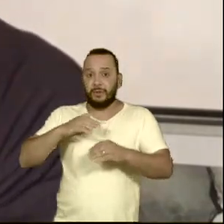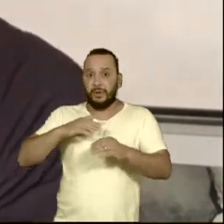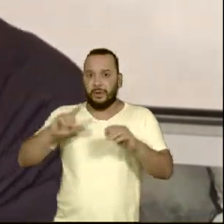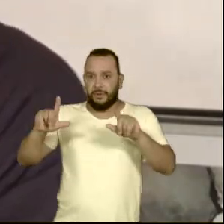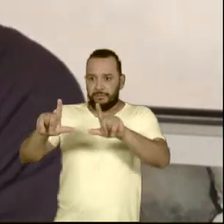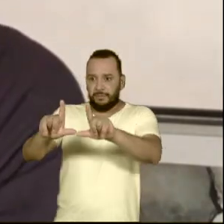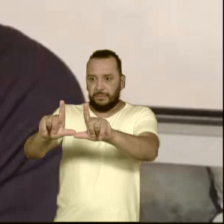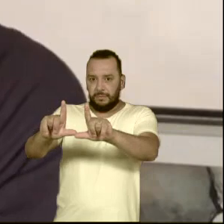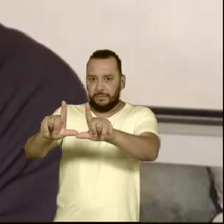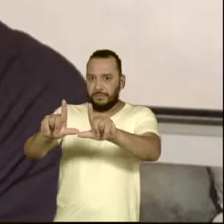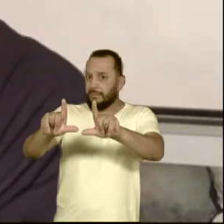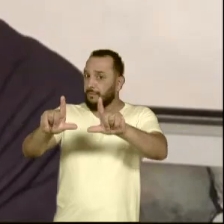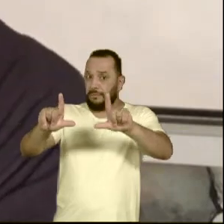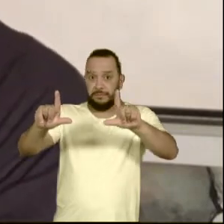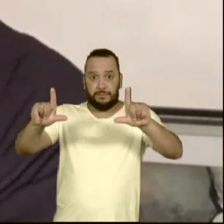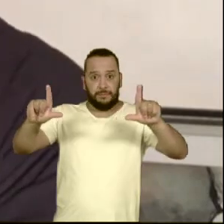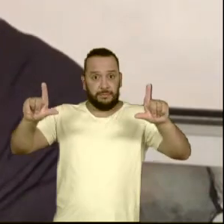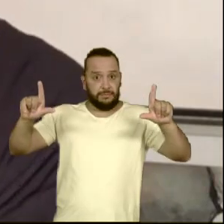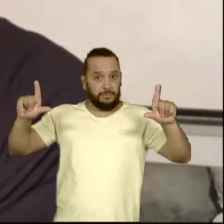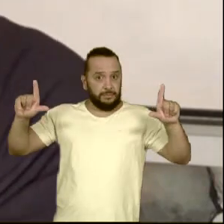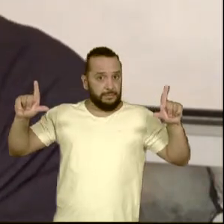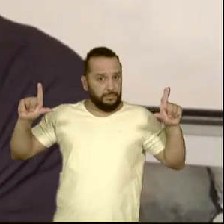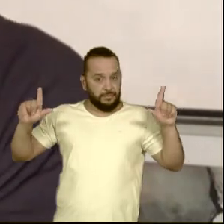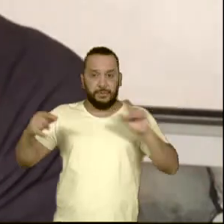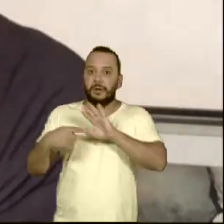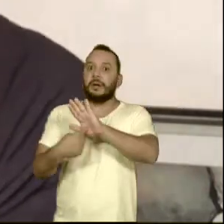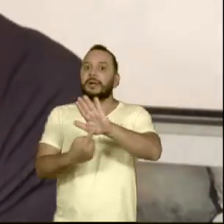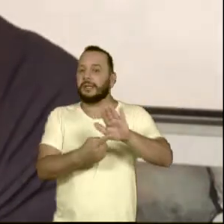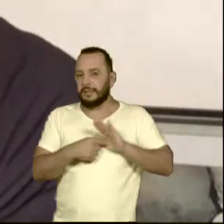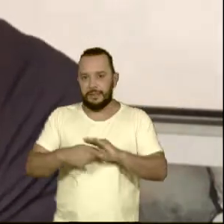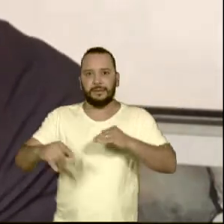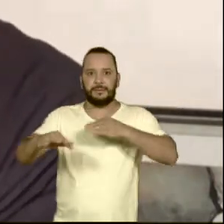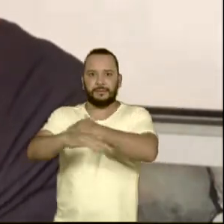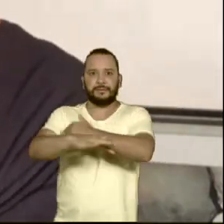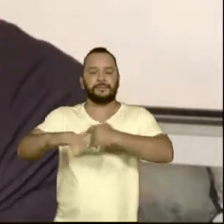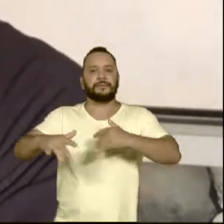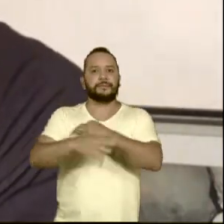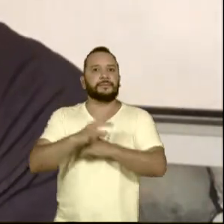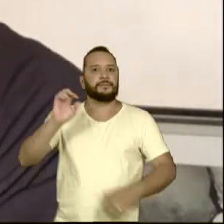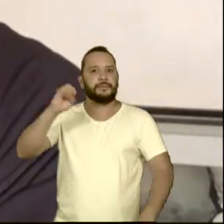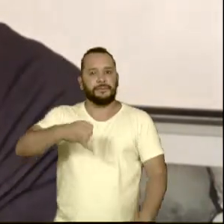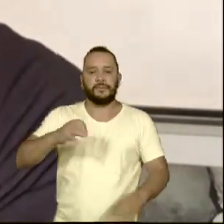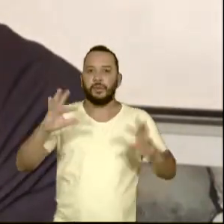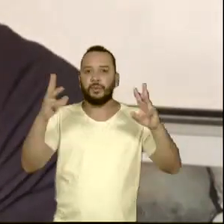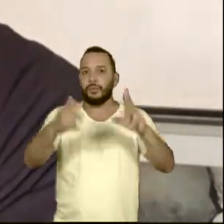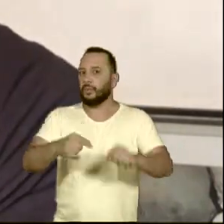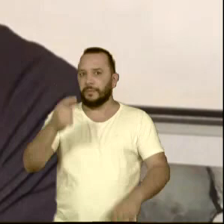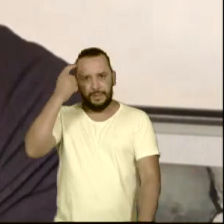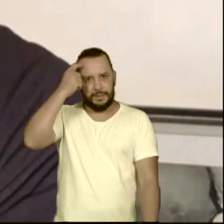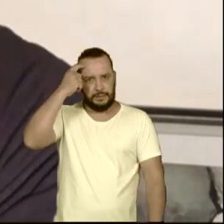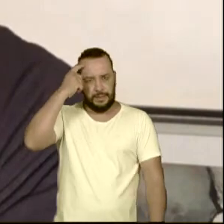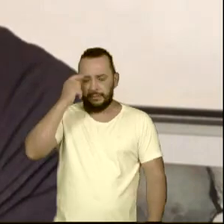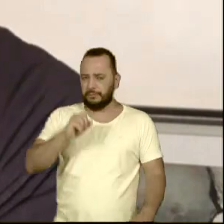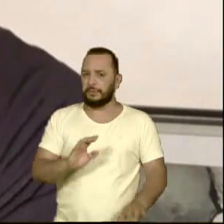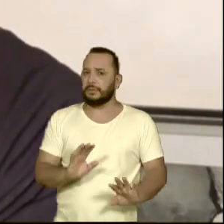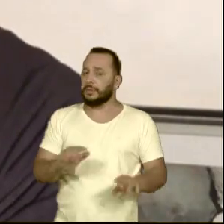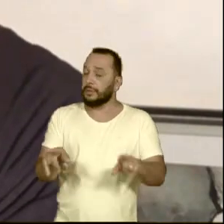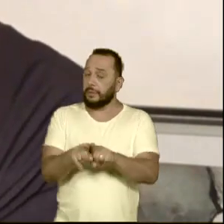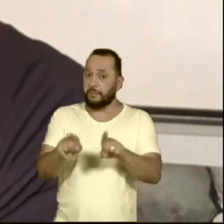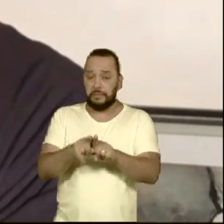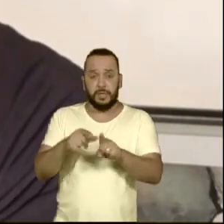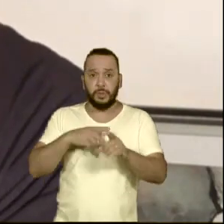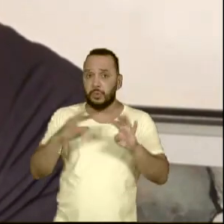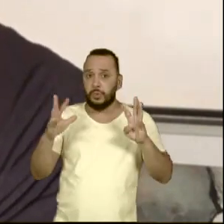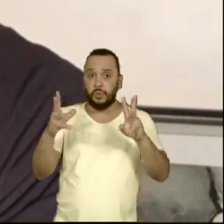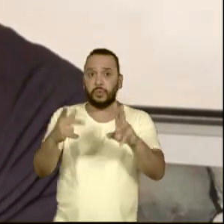Eu preciso mostrar essa grandeza. E aí, quando eu falo de tudo ser pensado, é legal que a gente também estudou com cenografia, com tudo,